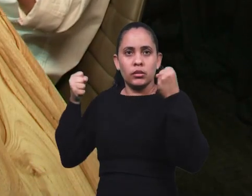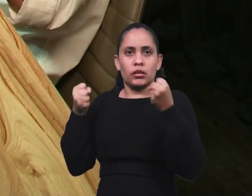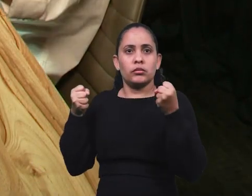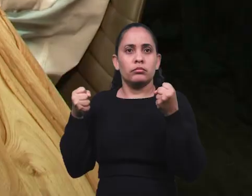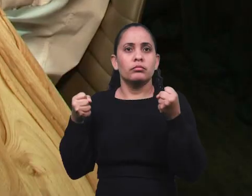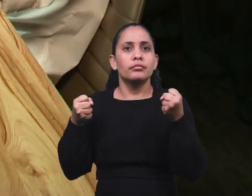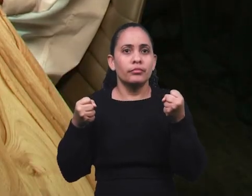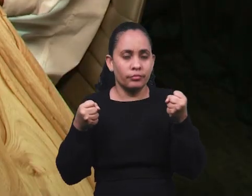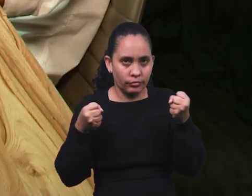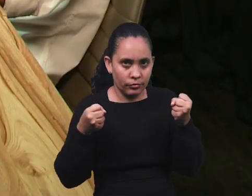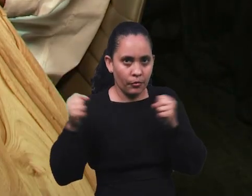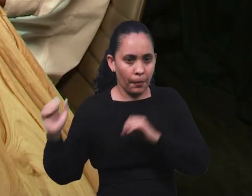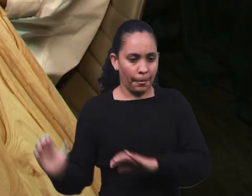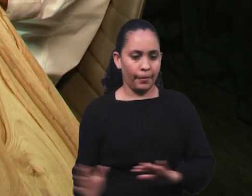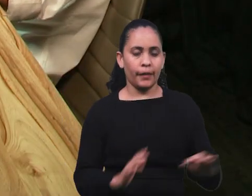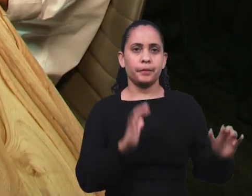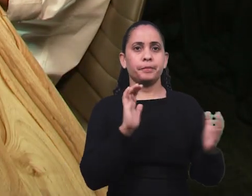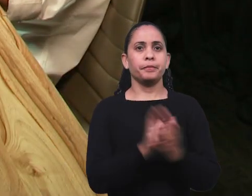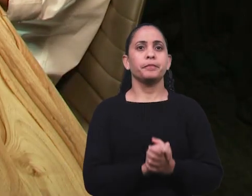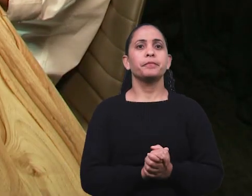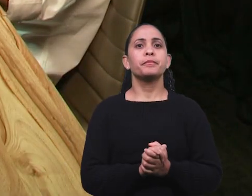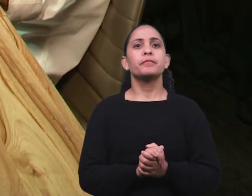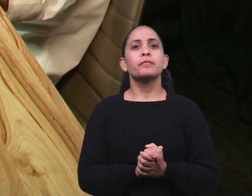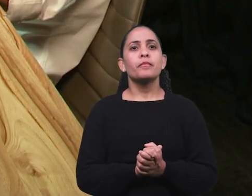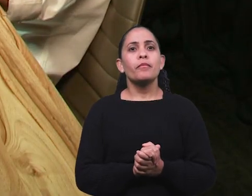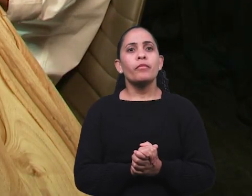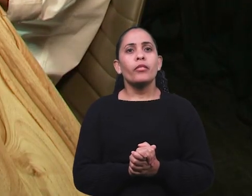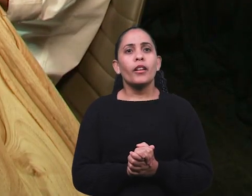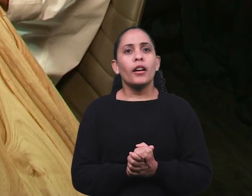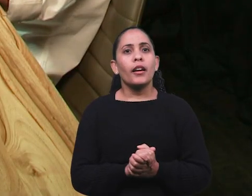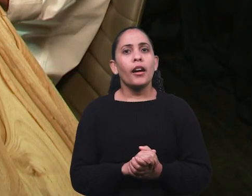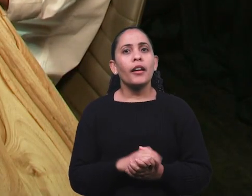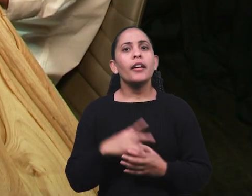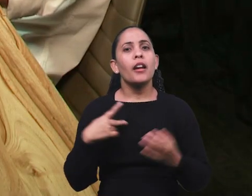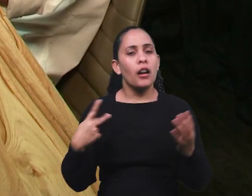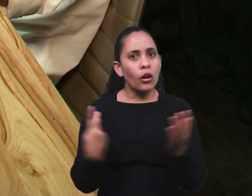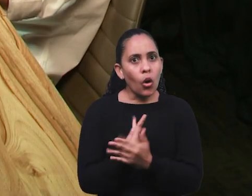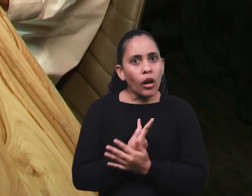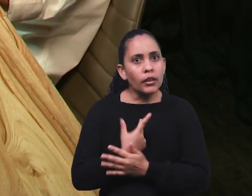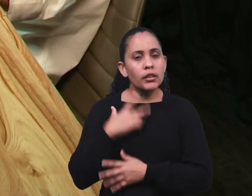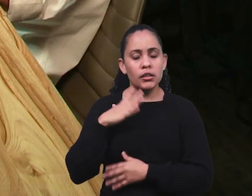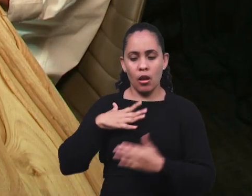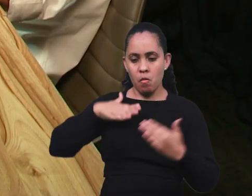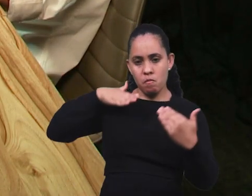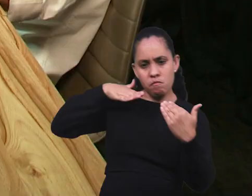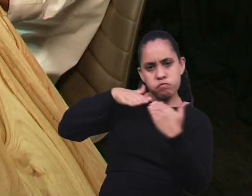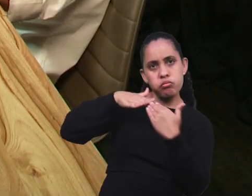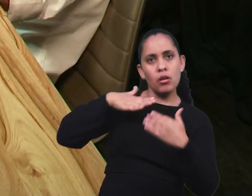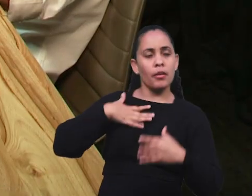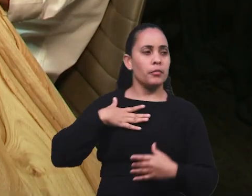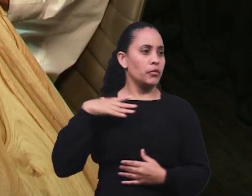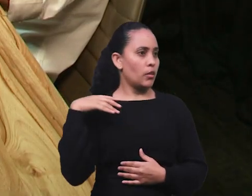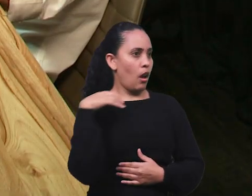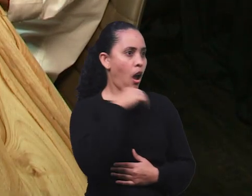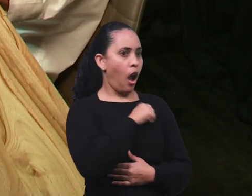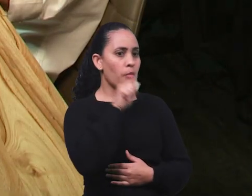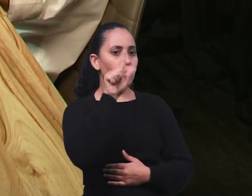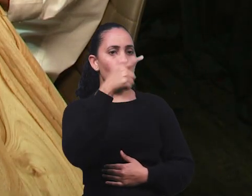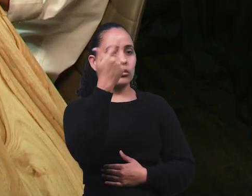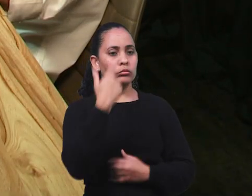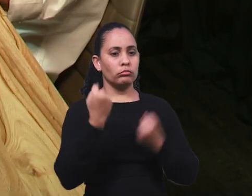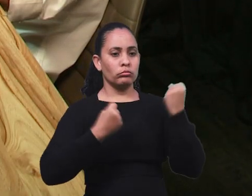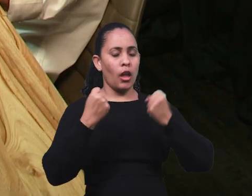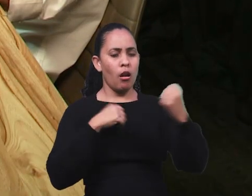mão. O Senhor. E ia ocorrer essa colisão, né? Sim, muito rápido a van tava vindo.